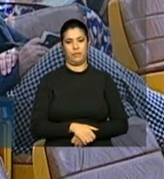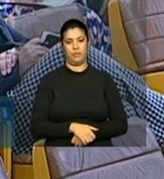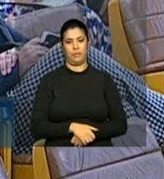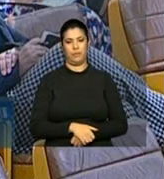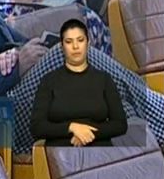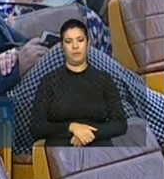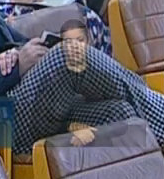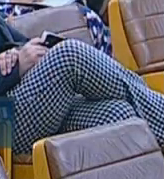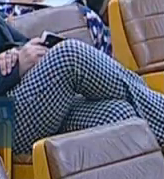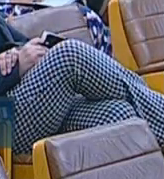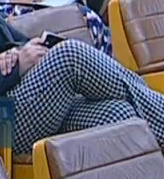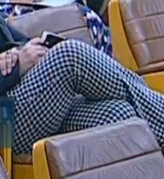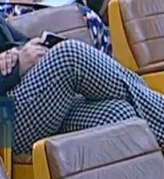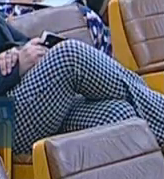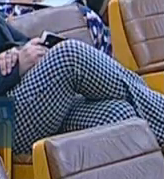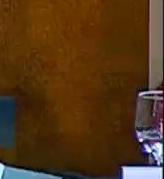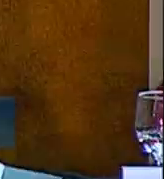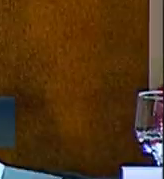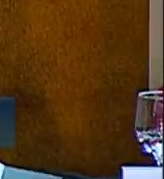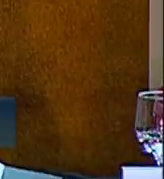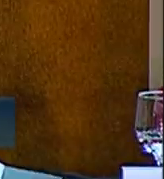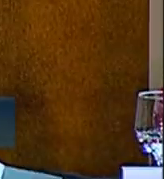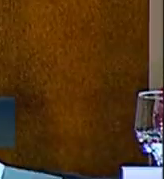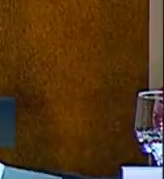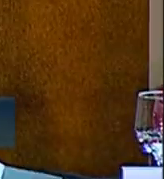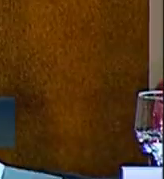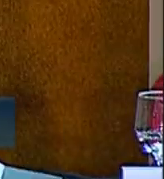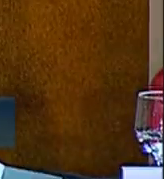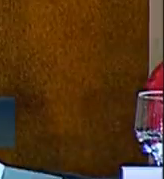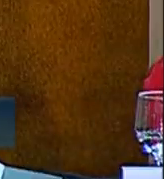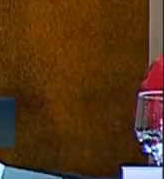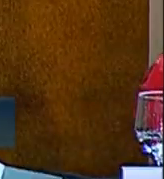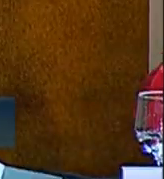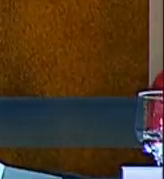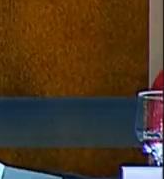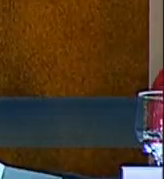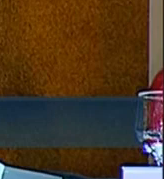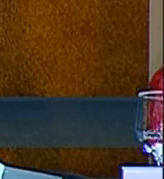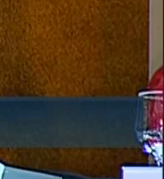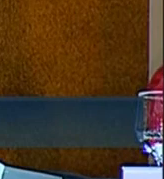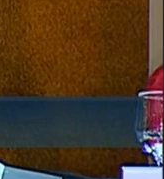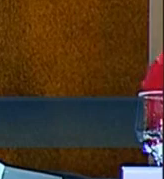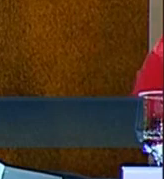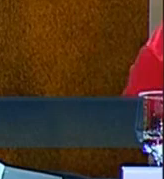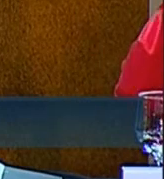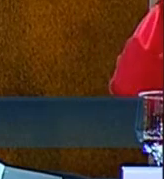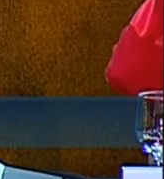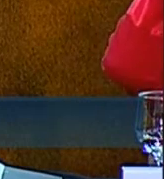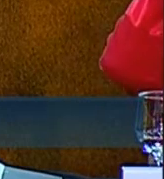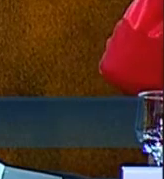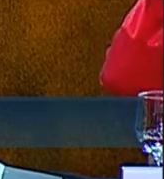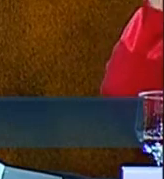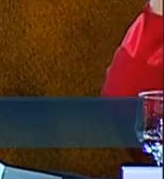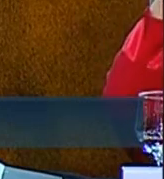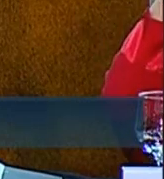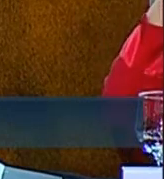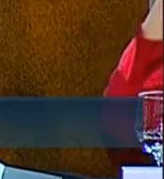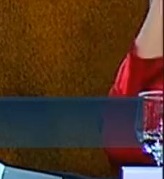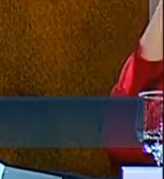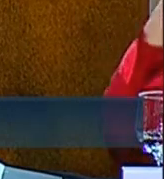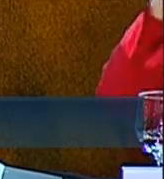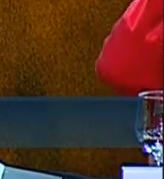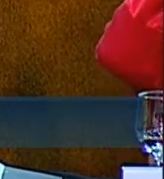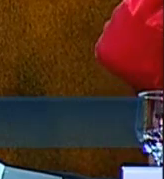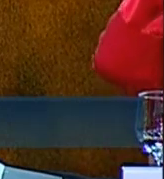e eh o mesmo movimento por parte eh dos dos representantes da sociedade